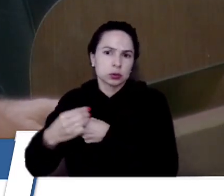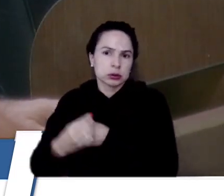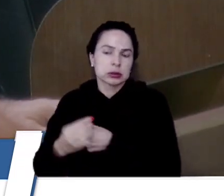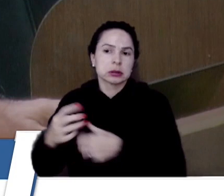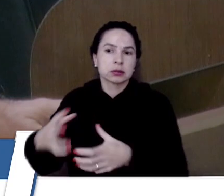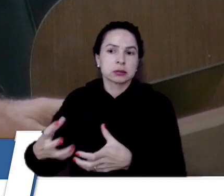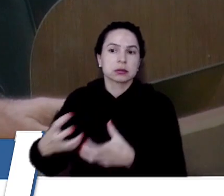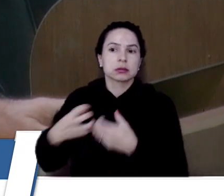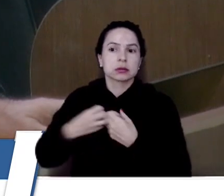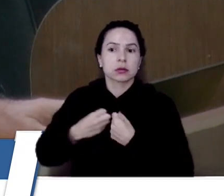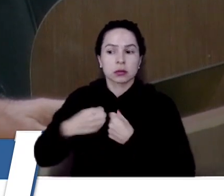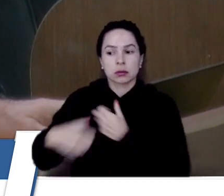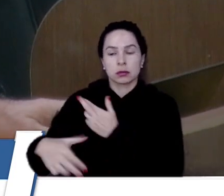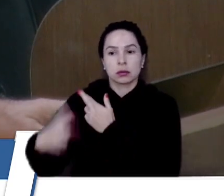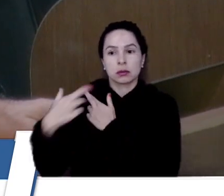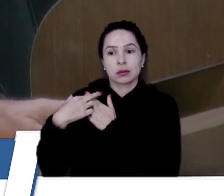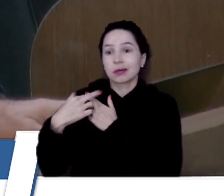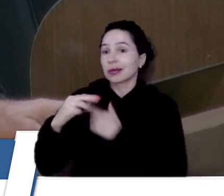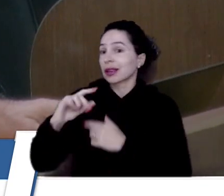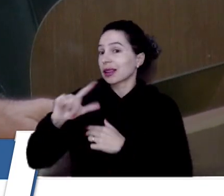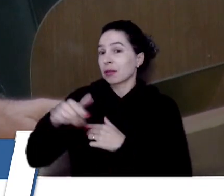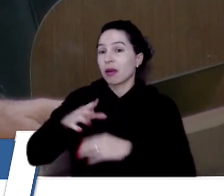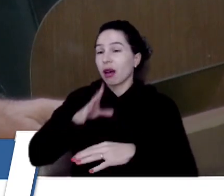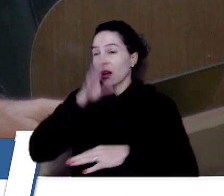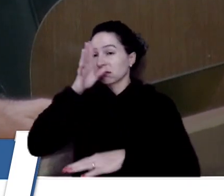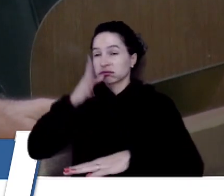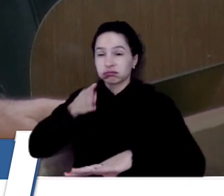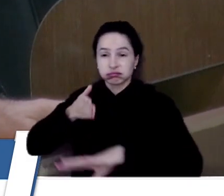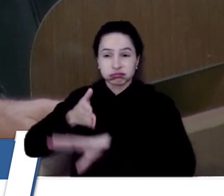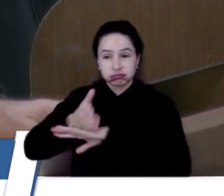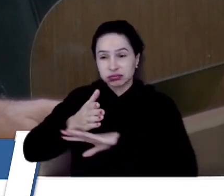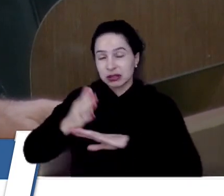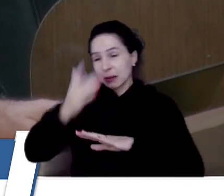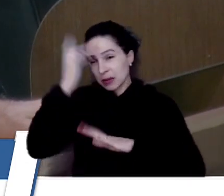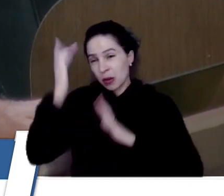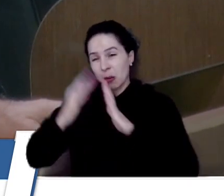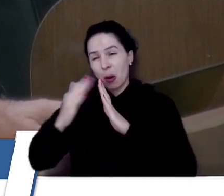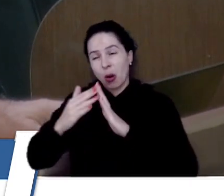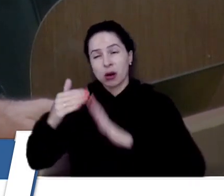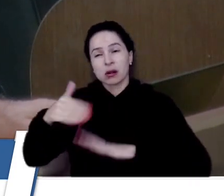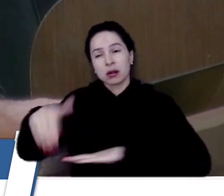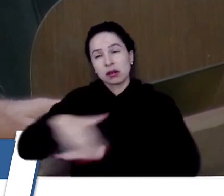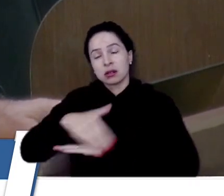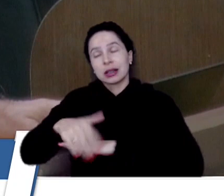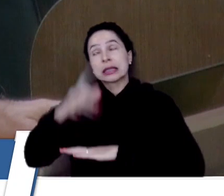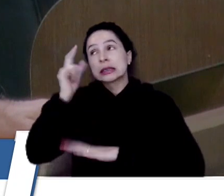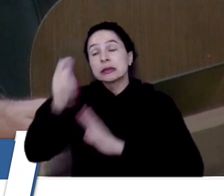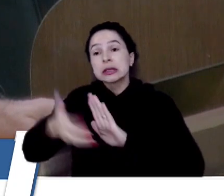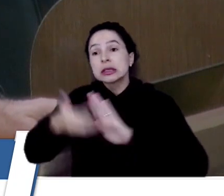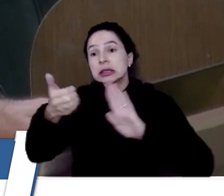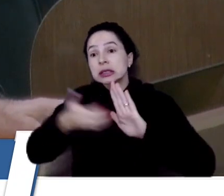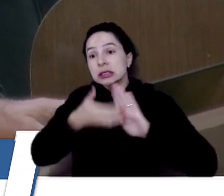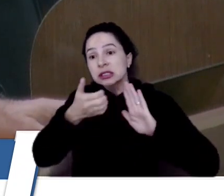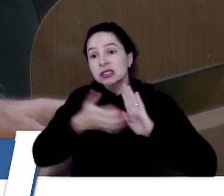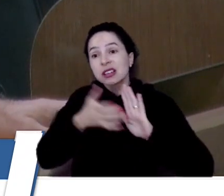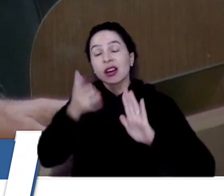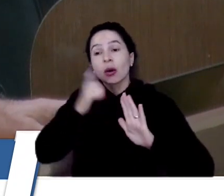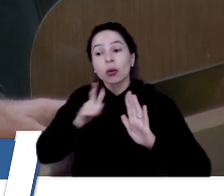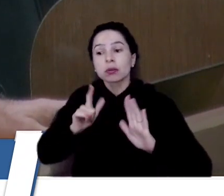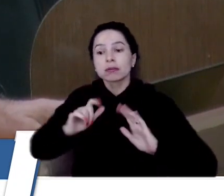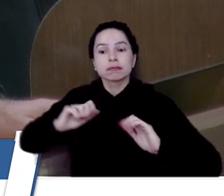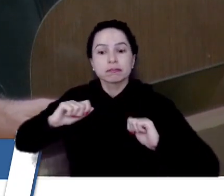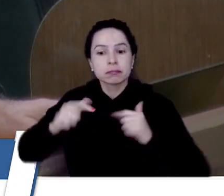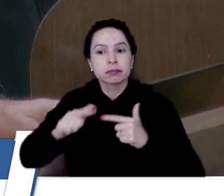a responsabilidade, porque depois que entra moradores de rua lá dentro, fica complicada a retirada, fica complicado tomar atitudes